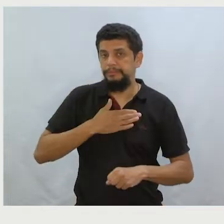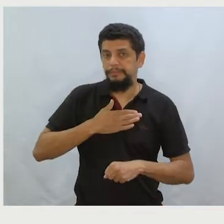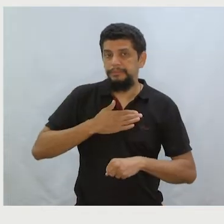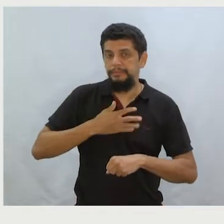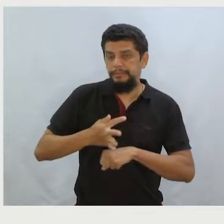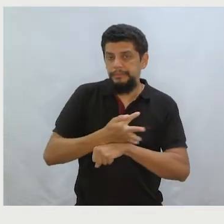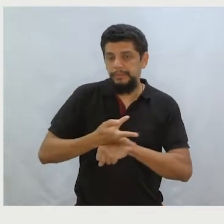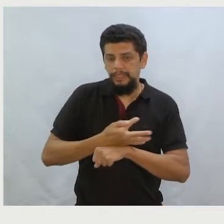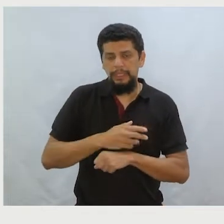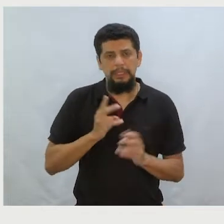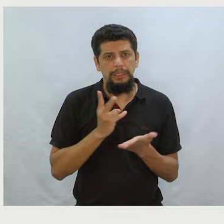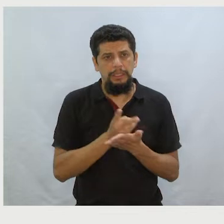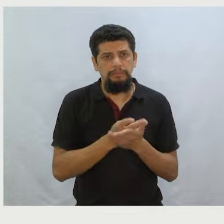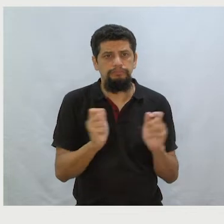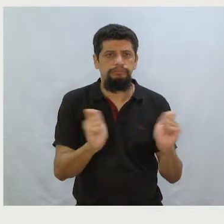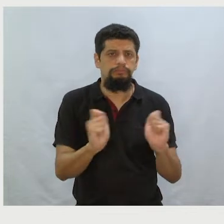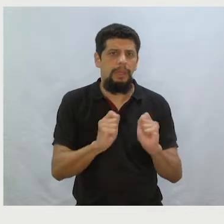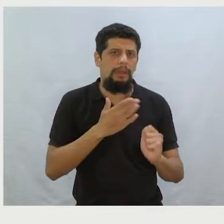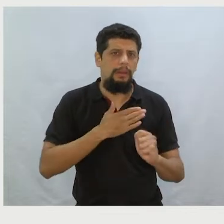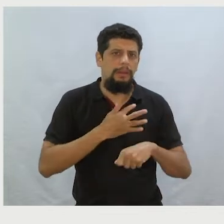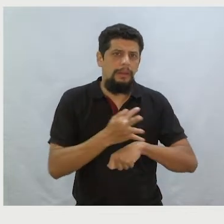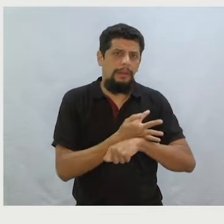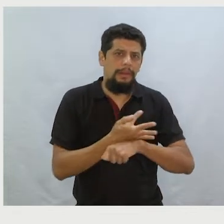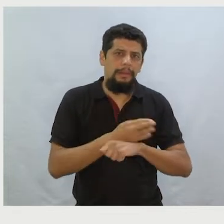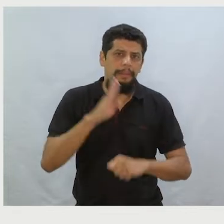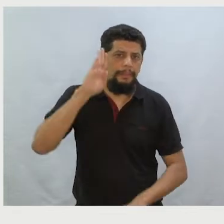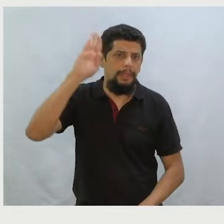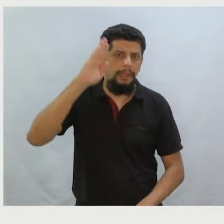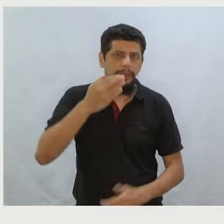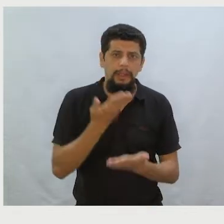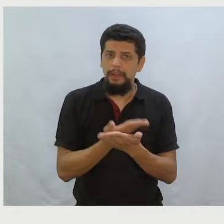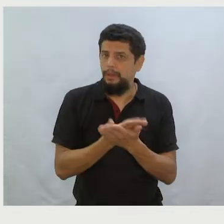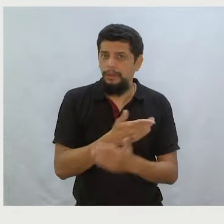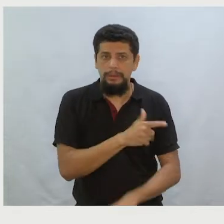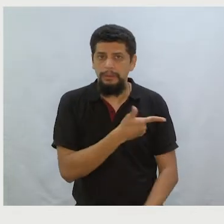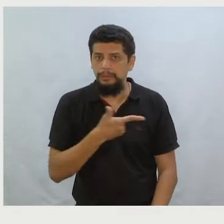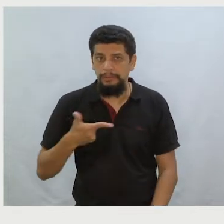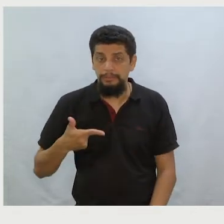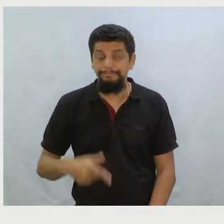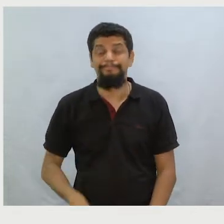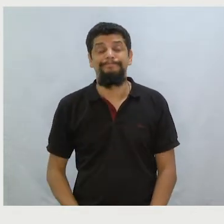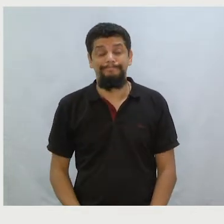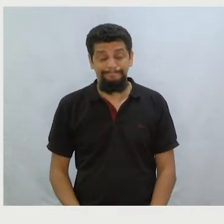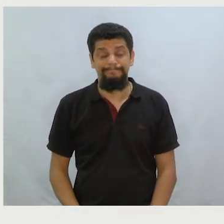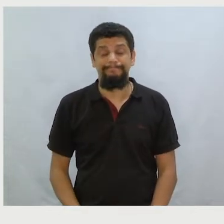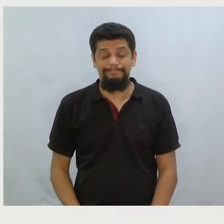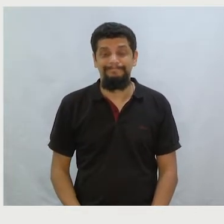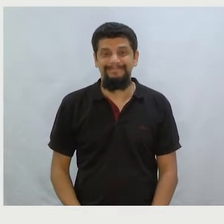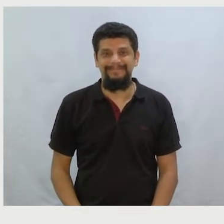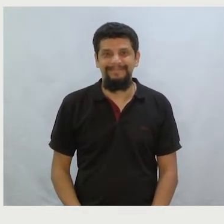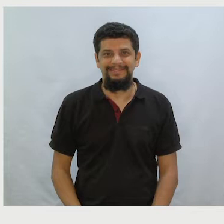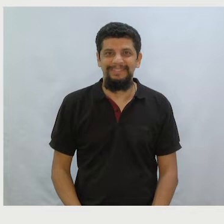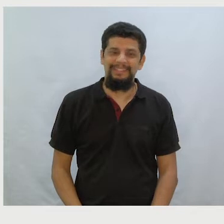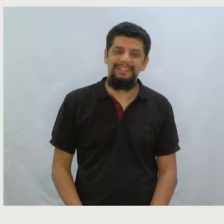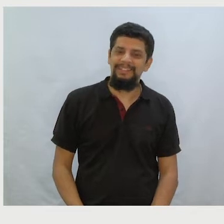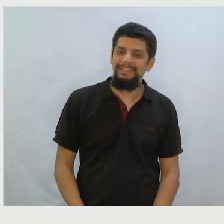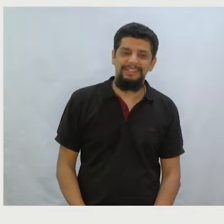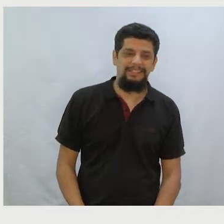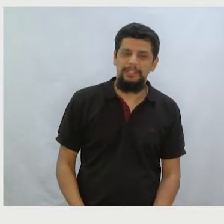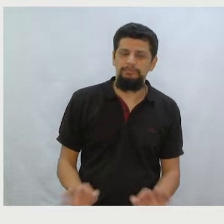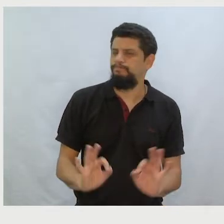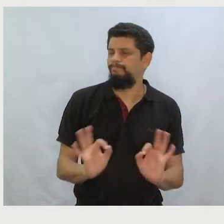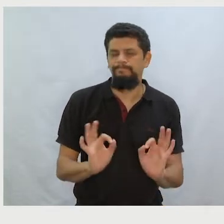sempre adoro as minhas férias na casa do meu avô principalmente porque não tem aula hum